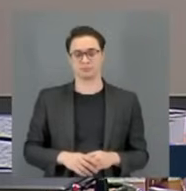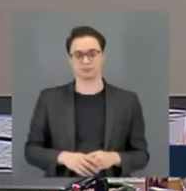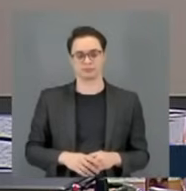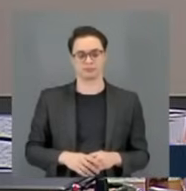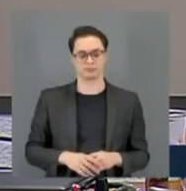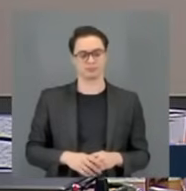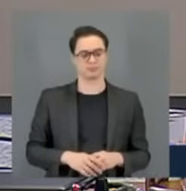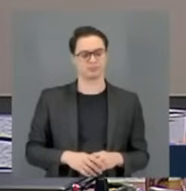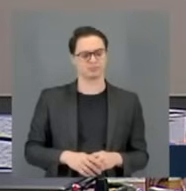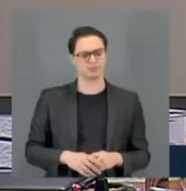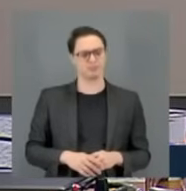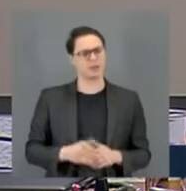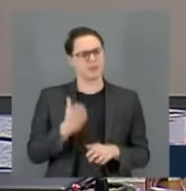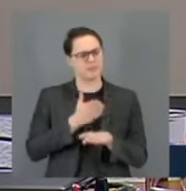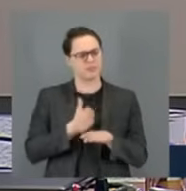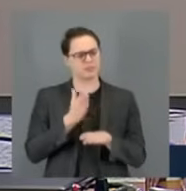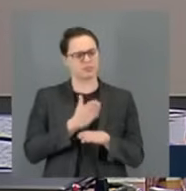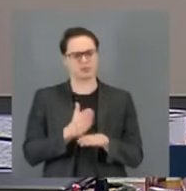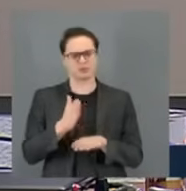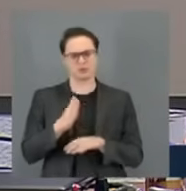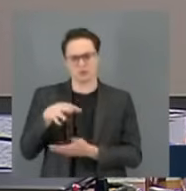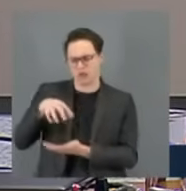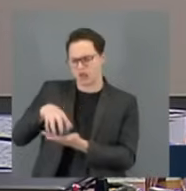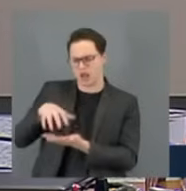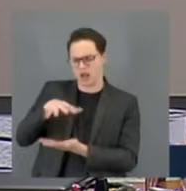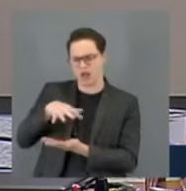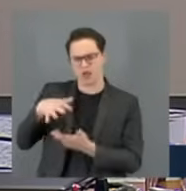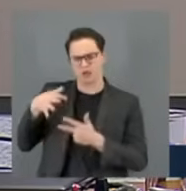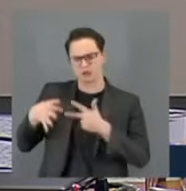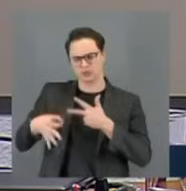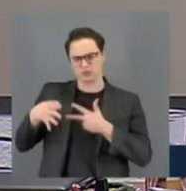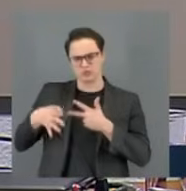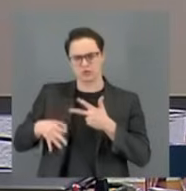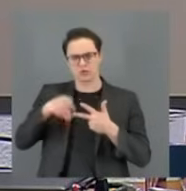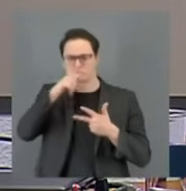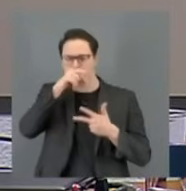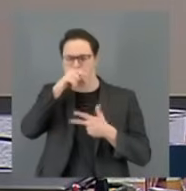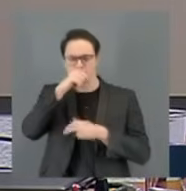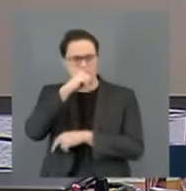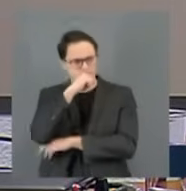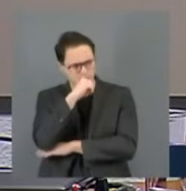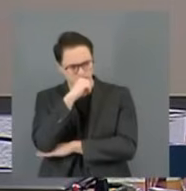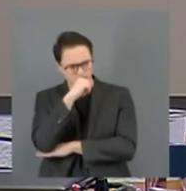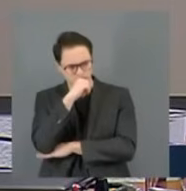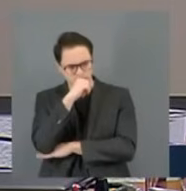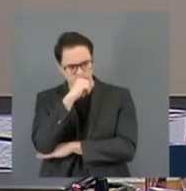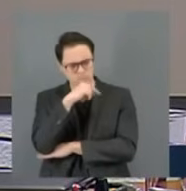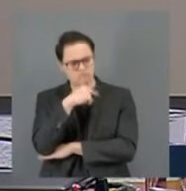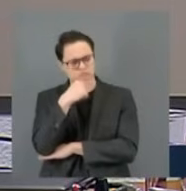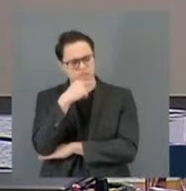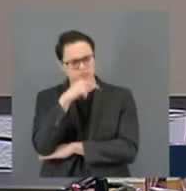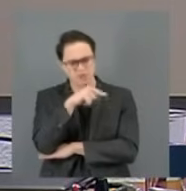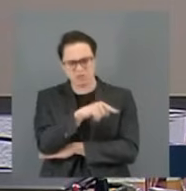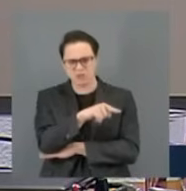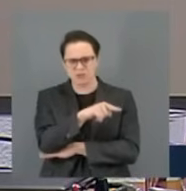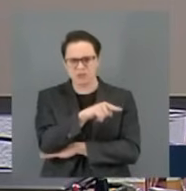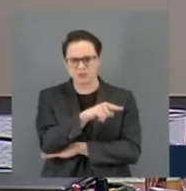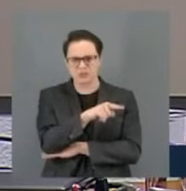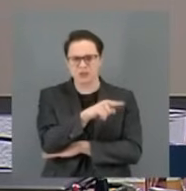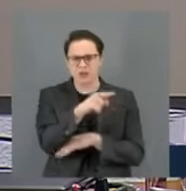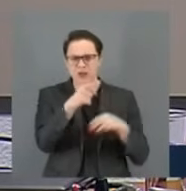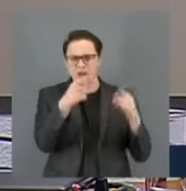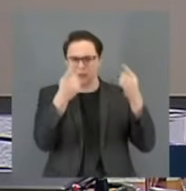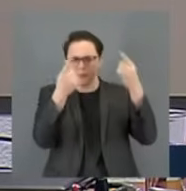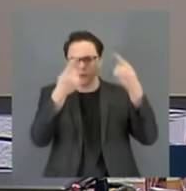foi questionada pelo departamento jurídico do Twitter, que alegou que isso violava